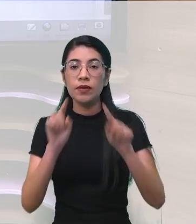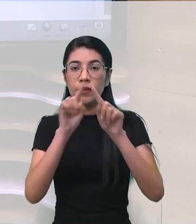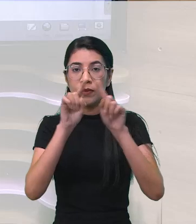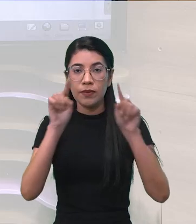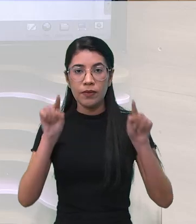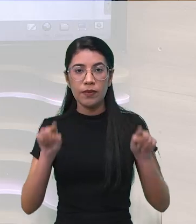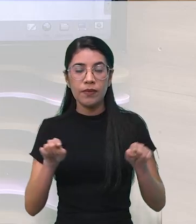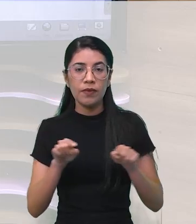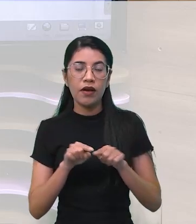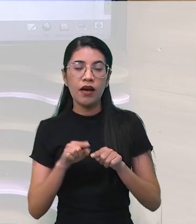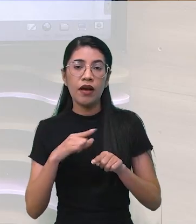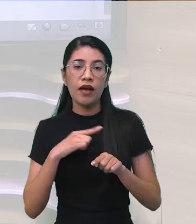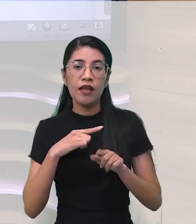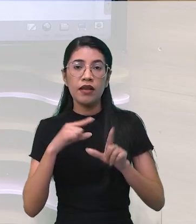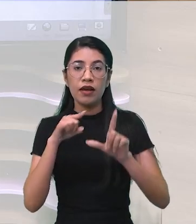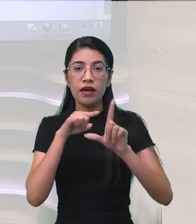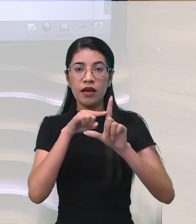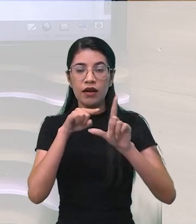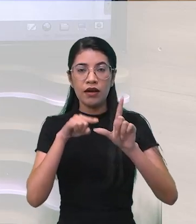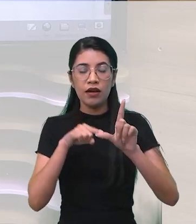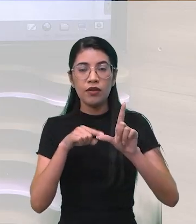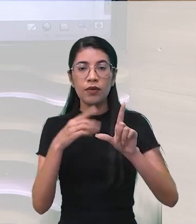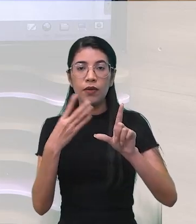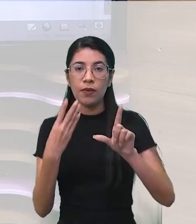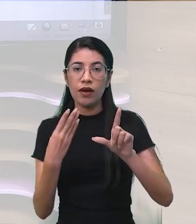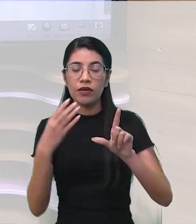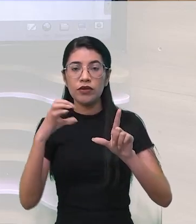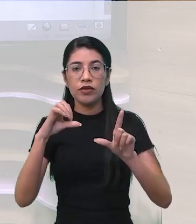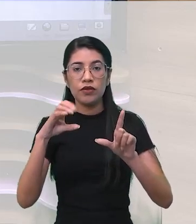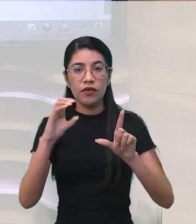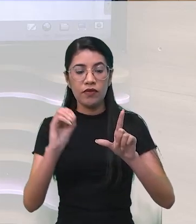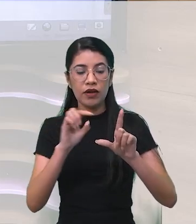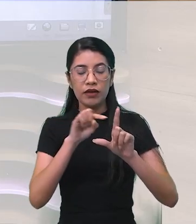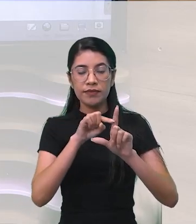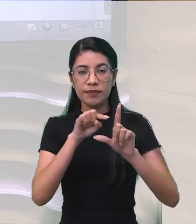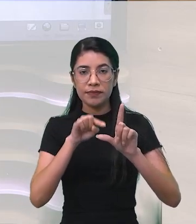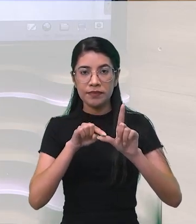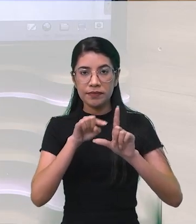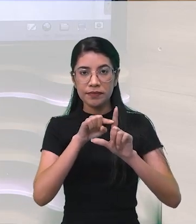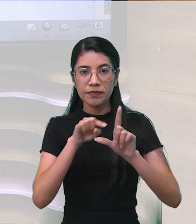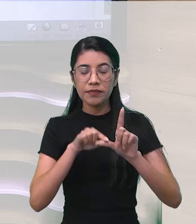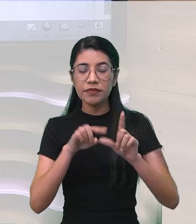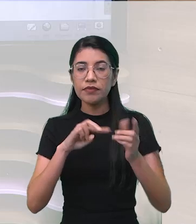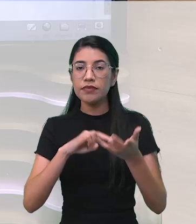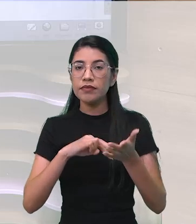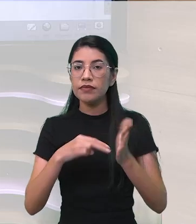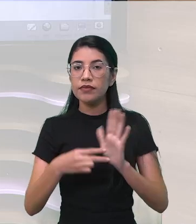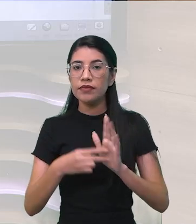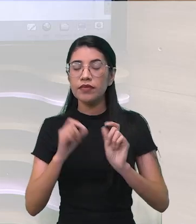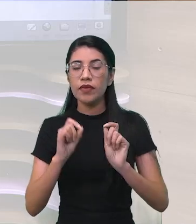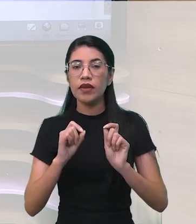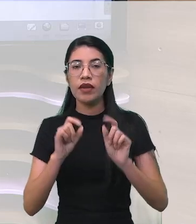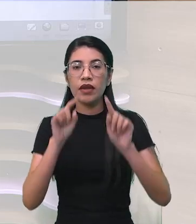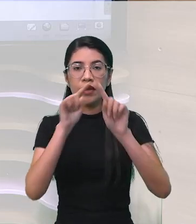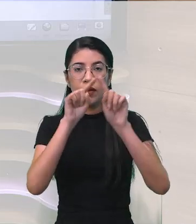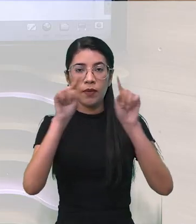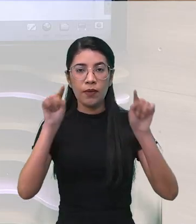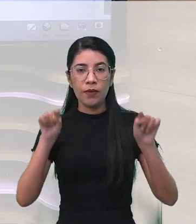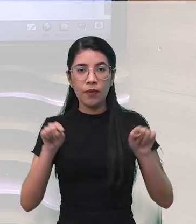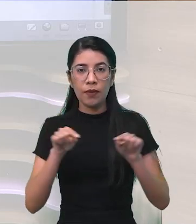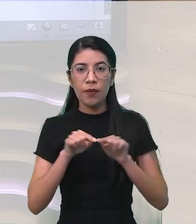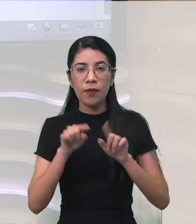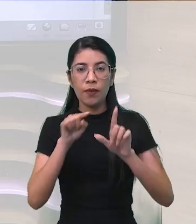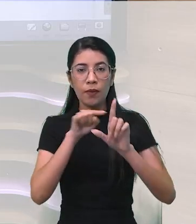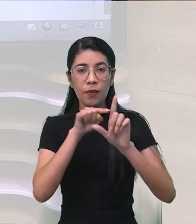possui 4 ângulos de 90 graus, isso mesmo. Significa que cada um desses ângulos